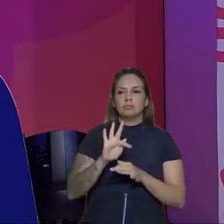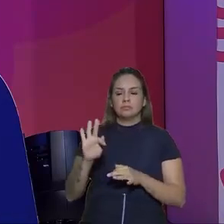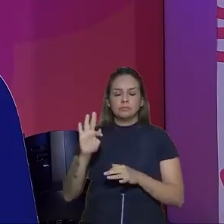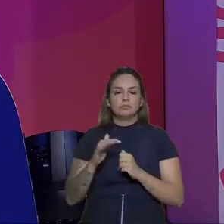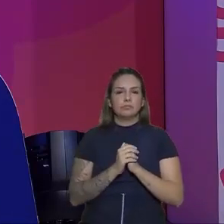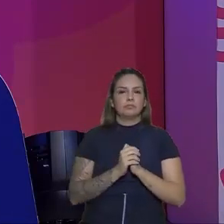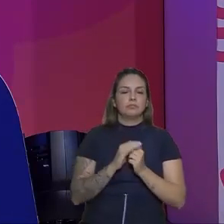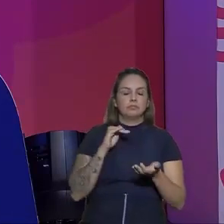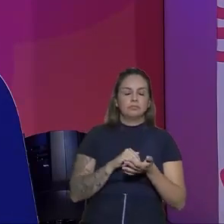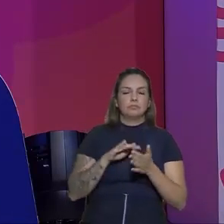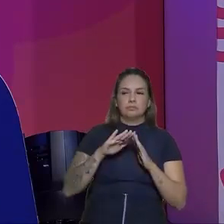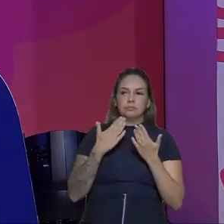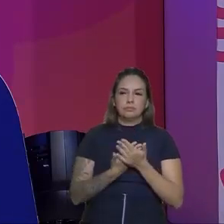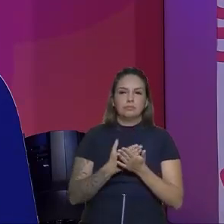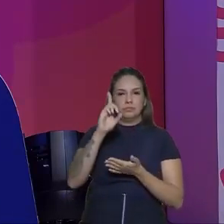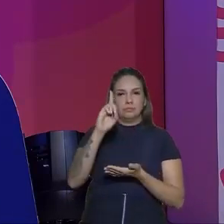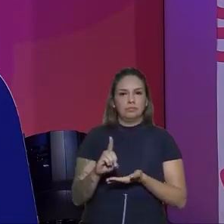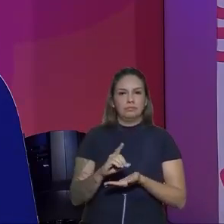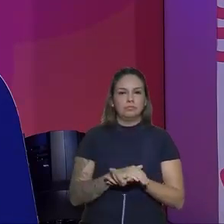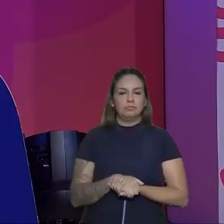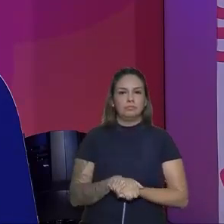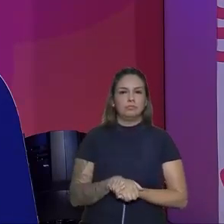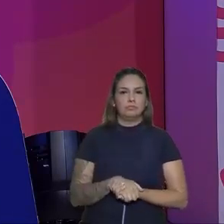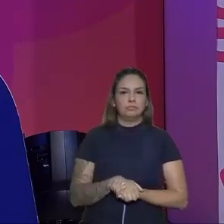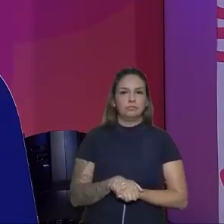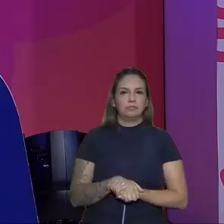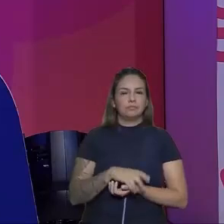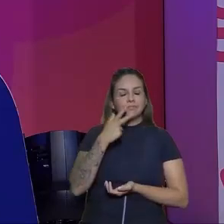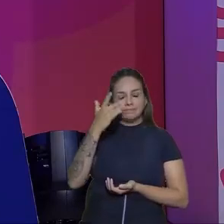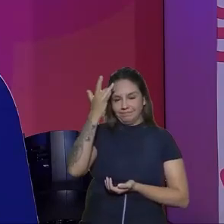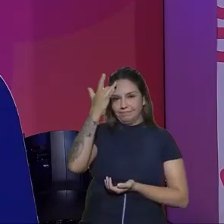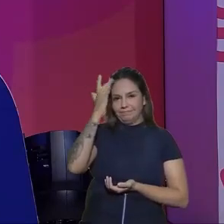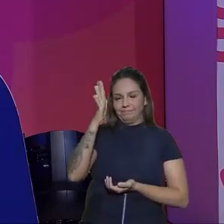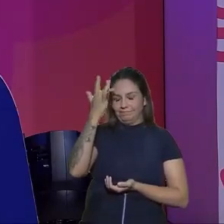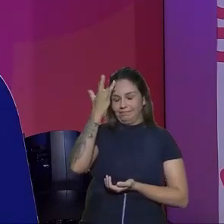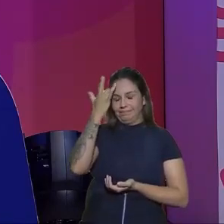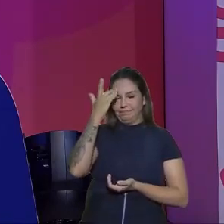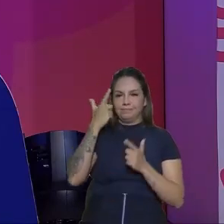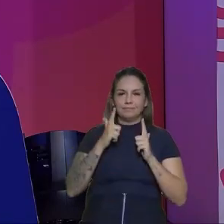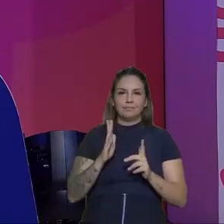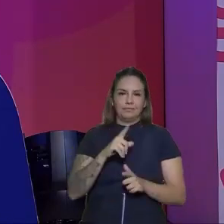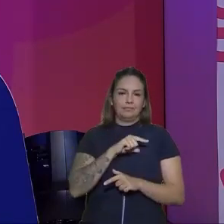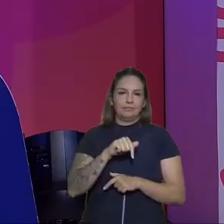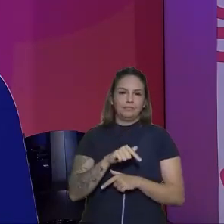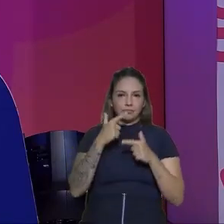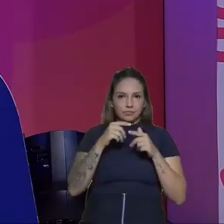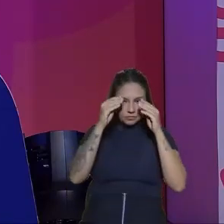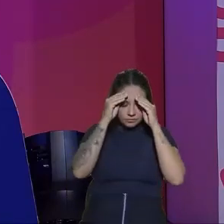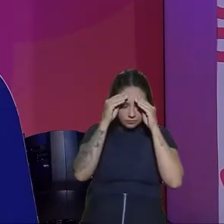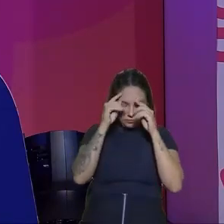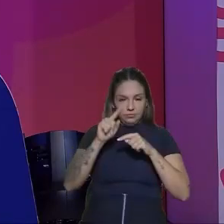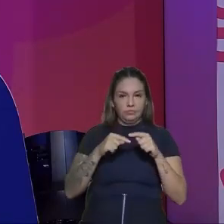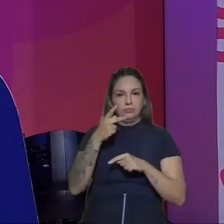Federal até escolas de direito, né, eu estou dizendo, essa sabedoria já está aqui. Essa linguagem já está aqui, essa linguagem que